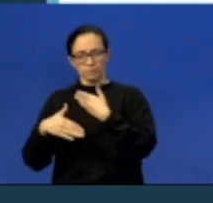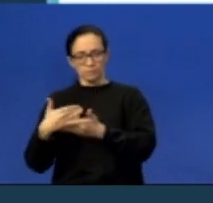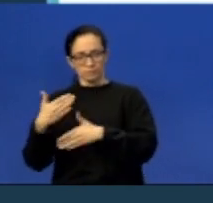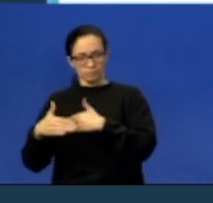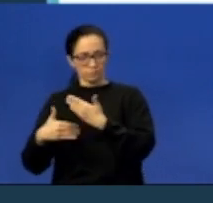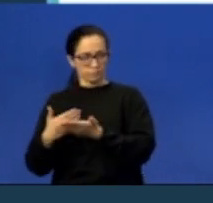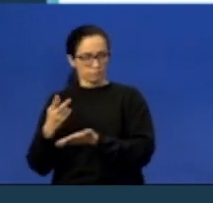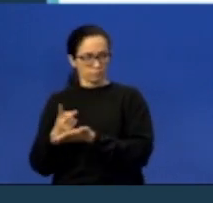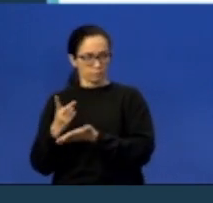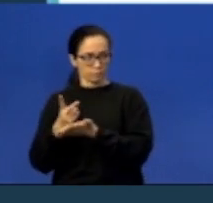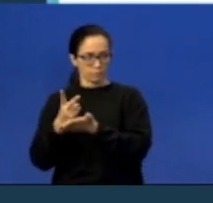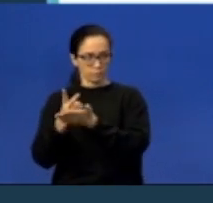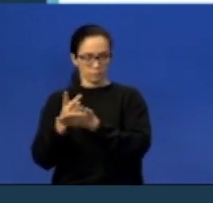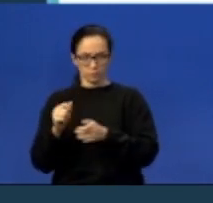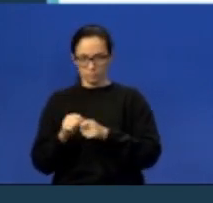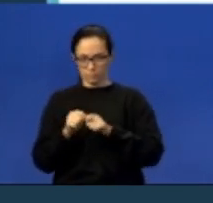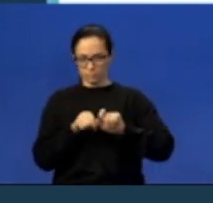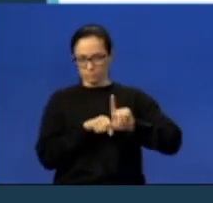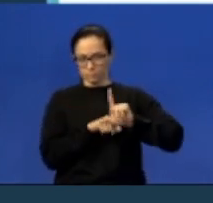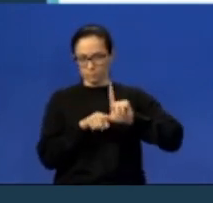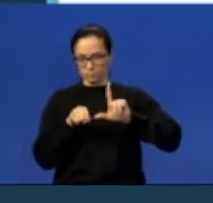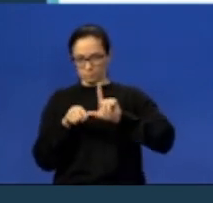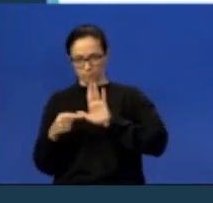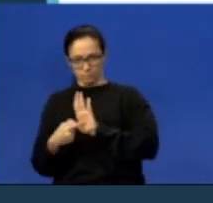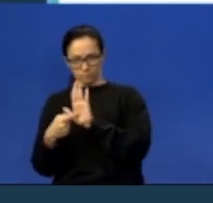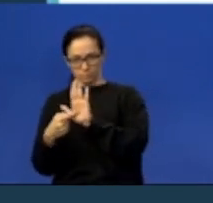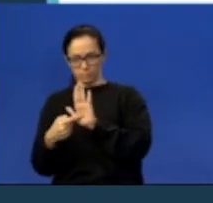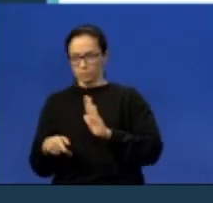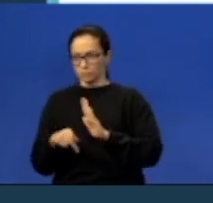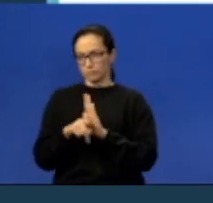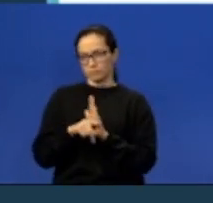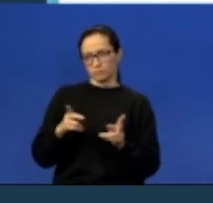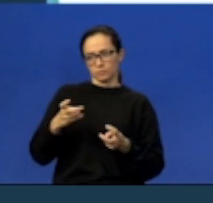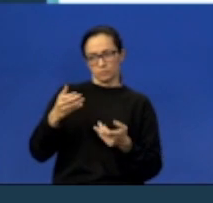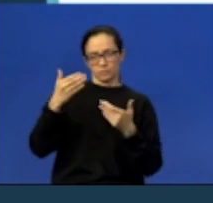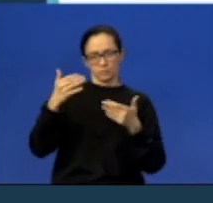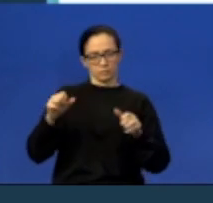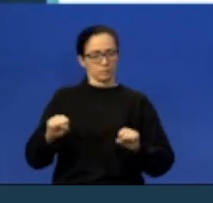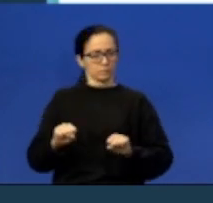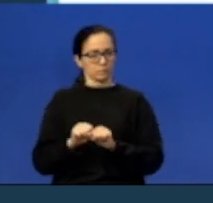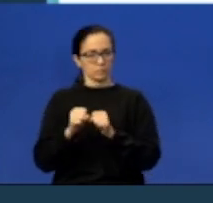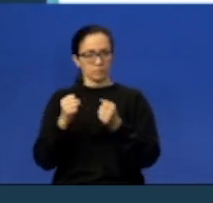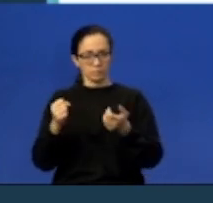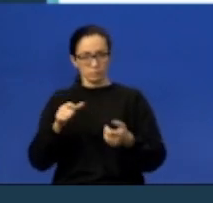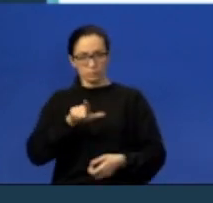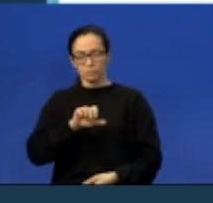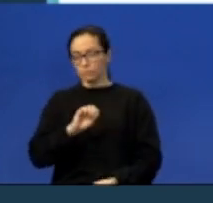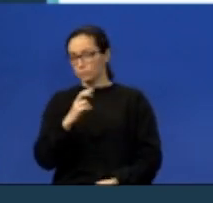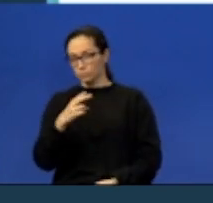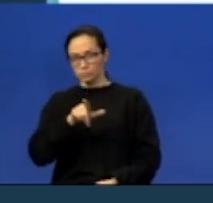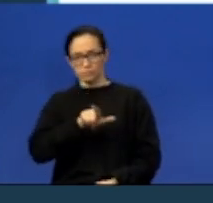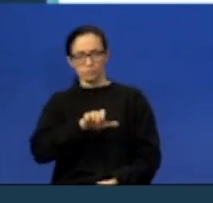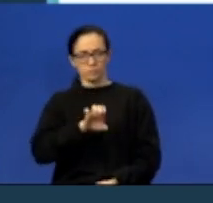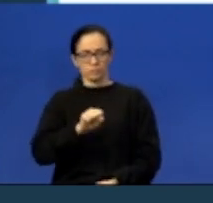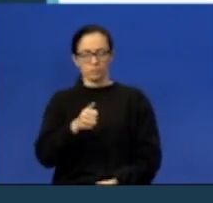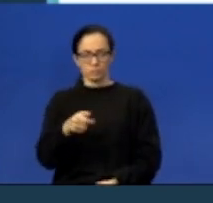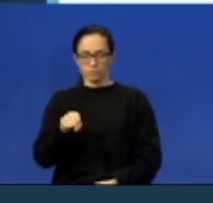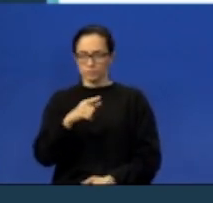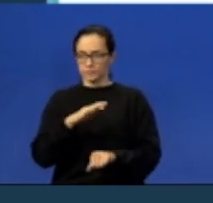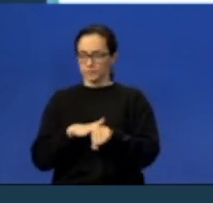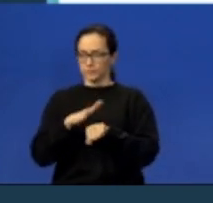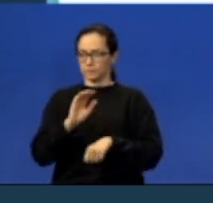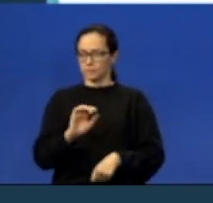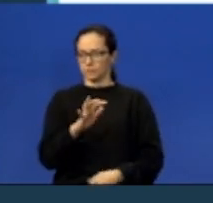da carga no eixo horizontal, significa que a probabilidade de lesão seria mais